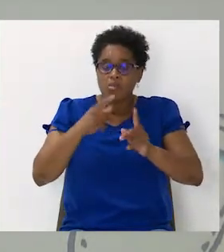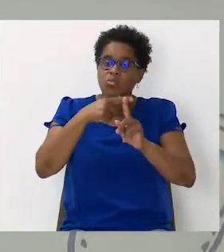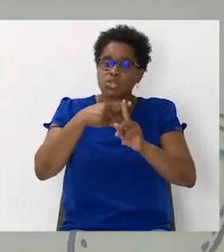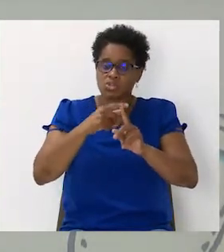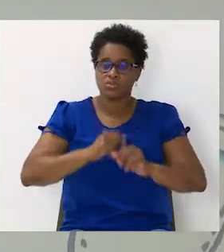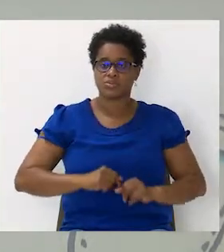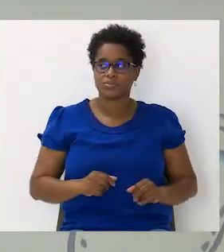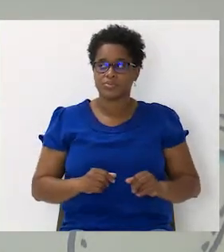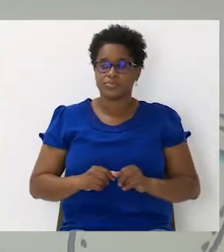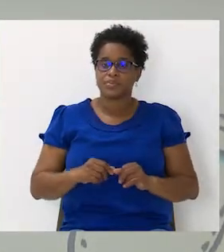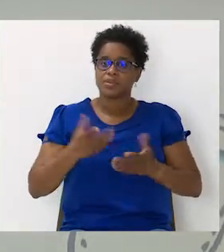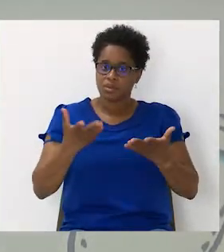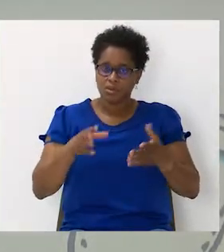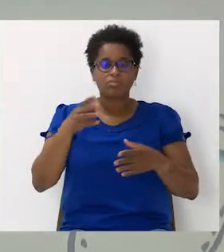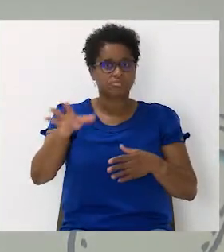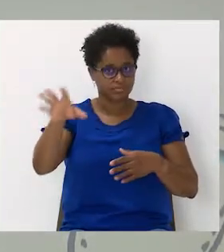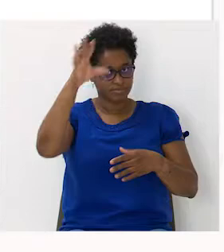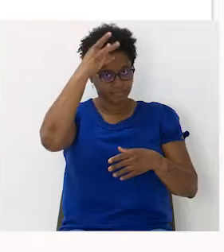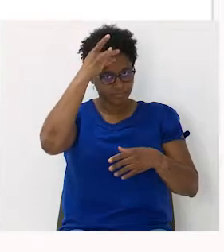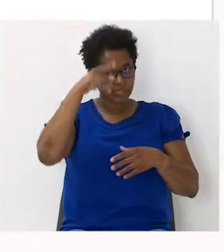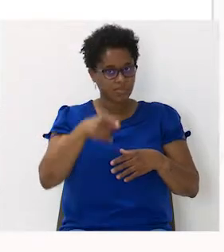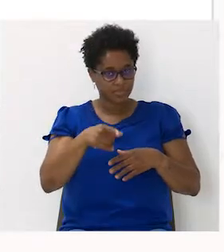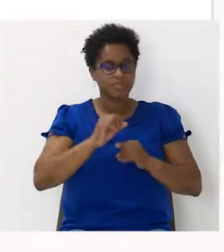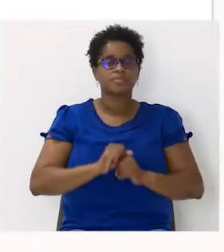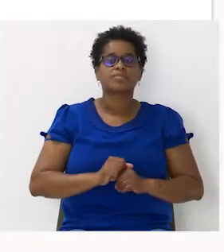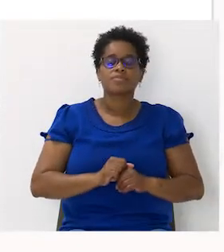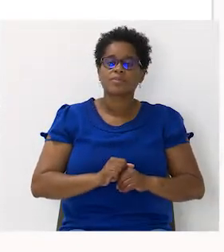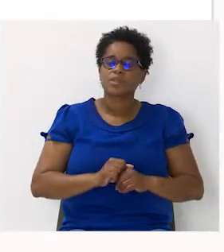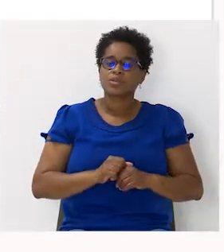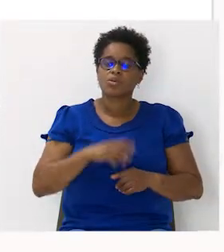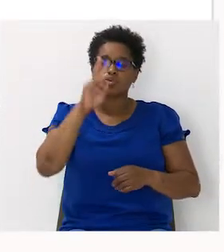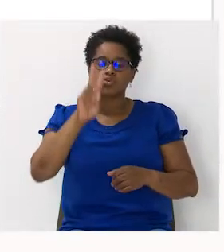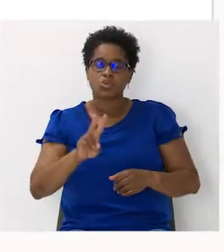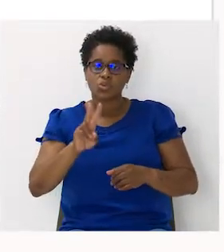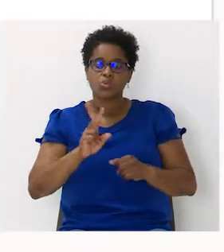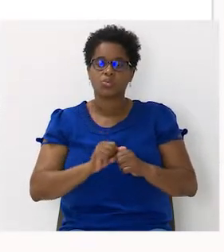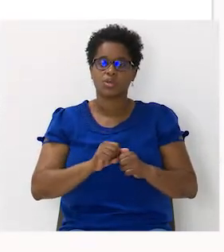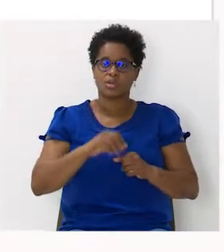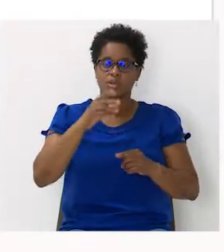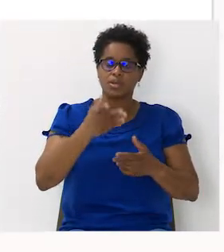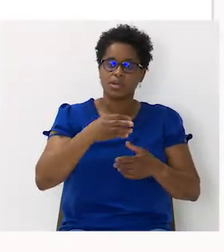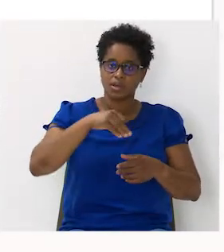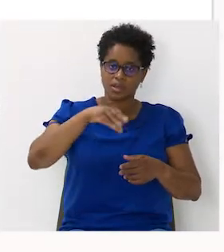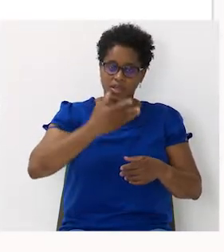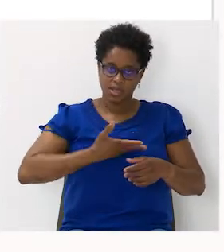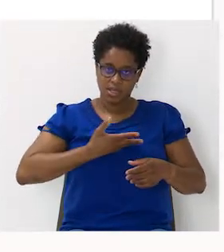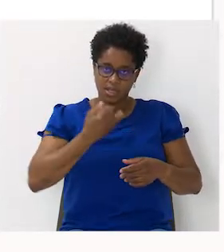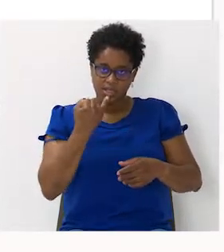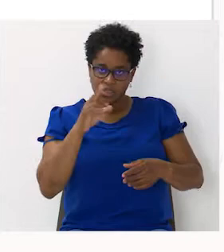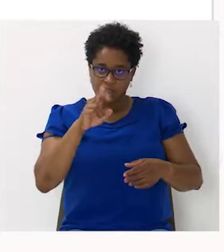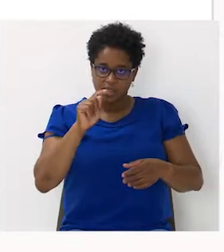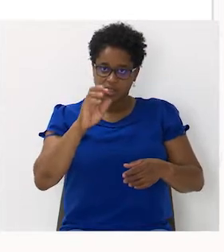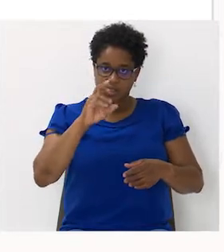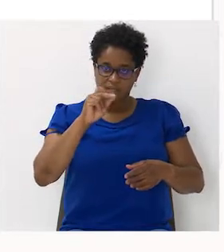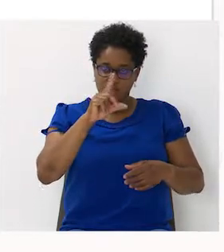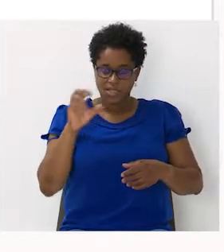positivo. Gravem isso. Segunda propriedade, direção. Direção pode